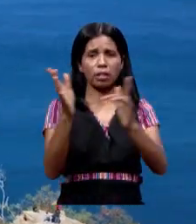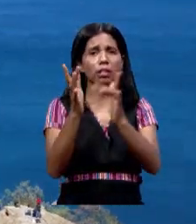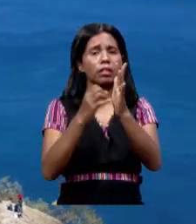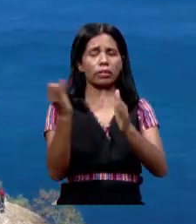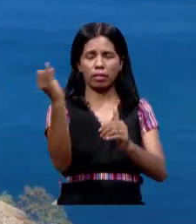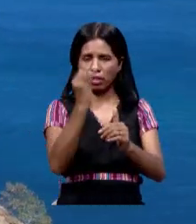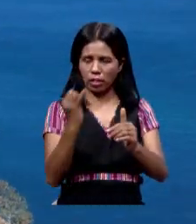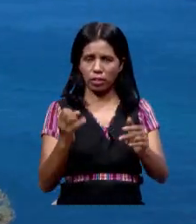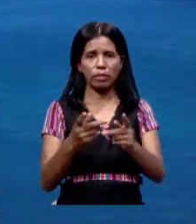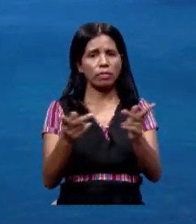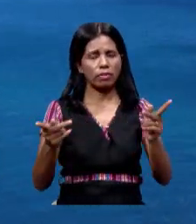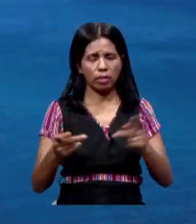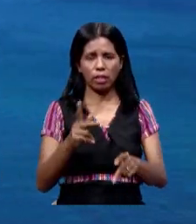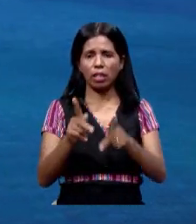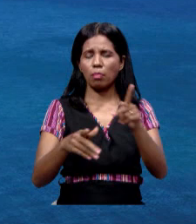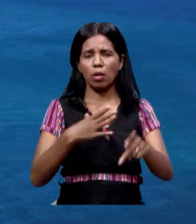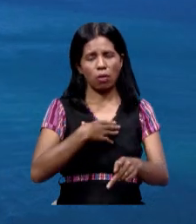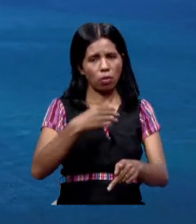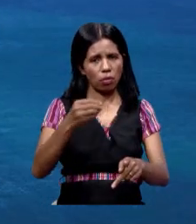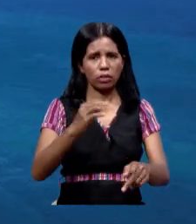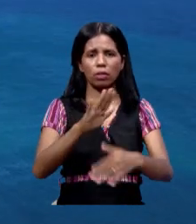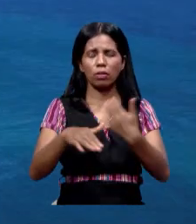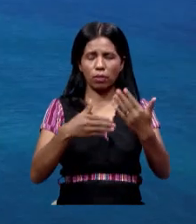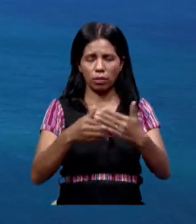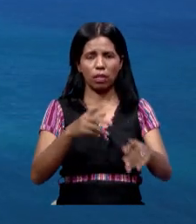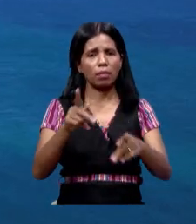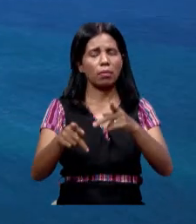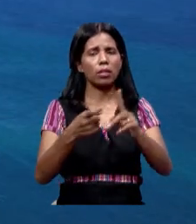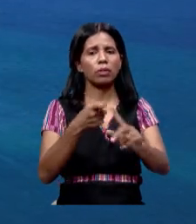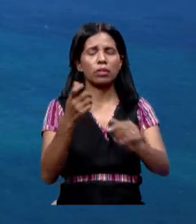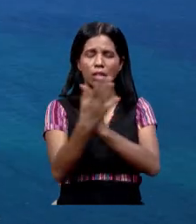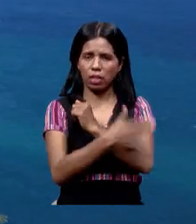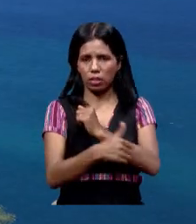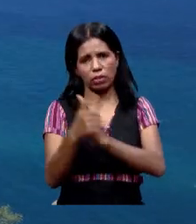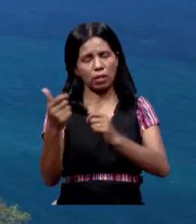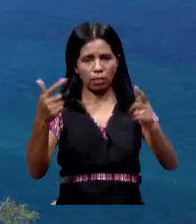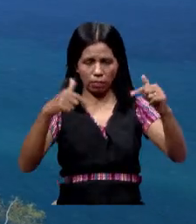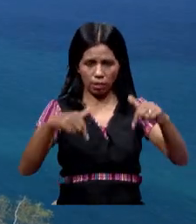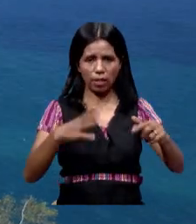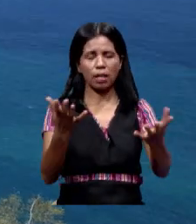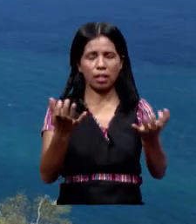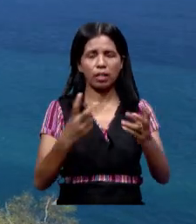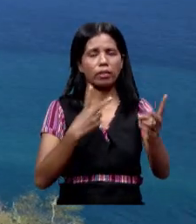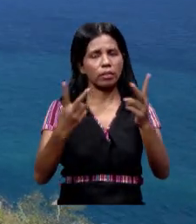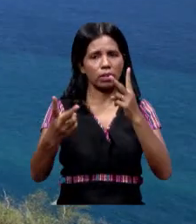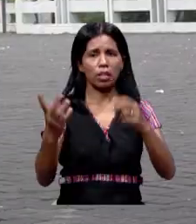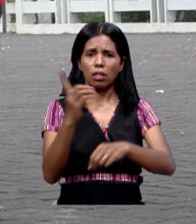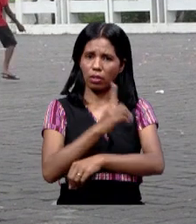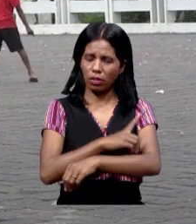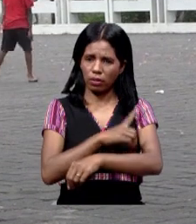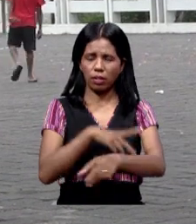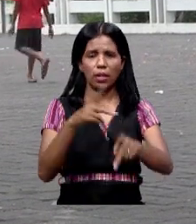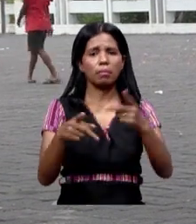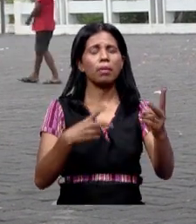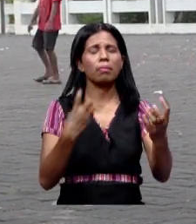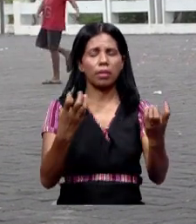favorito ia capital dili, ba ema hotu, liuliu ba turista sira neve mai husi rai liur. Tambane, lor loron ema barak, sempre ba